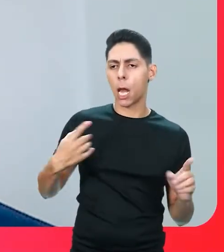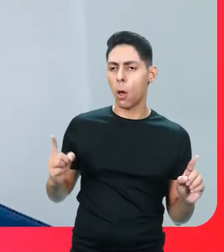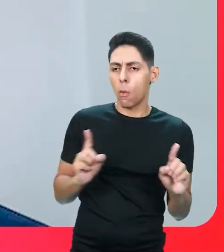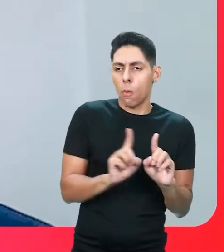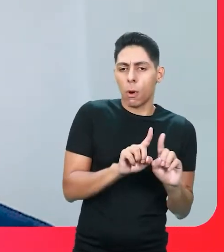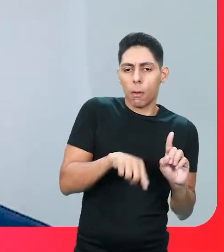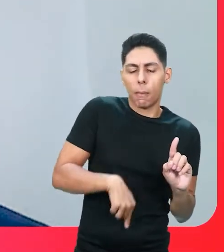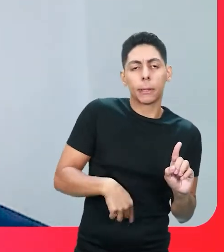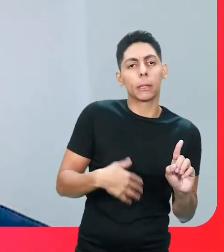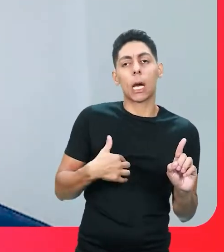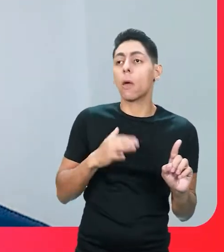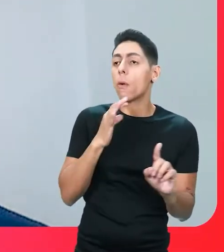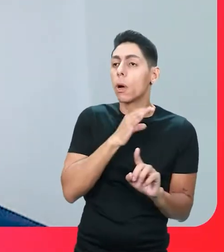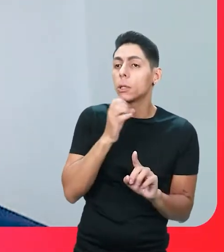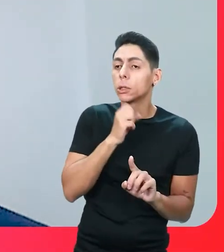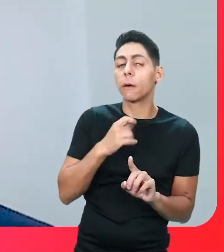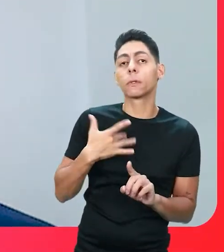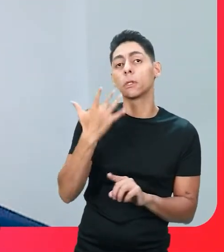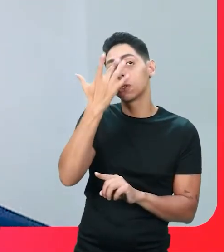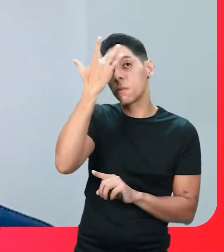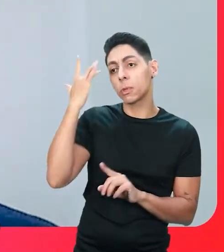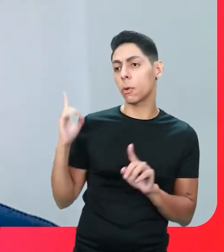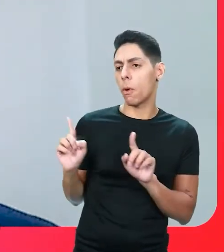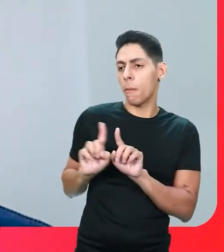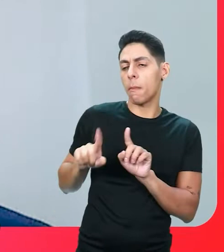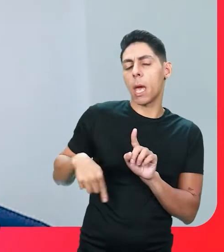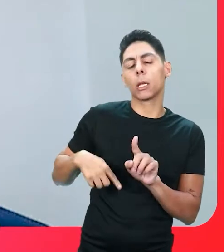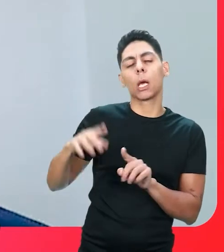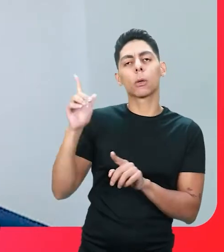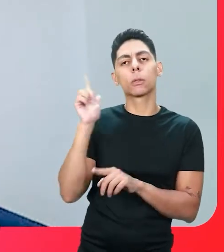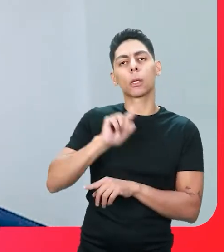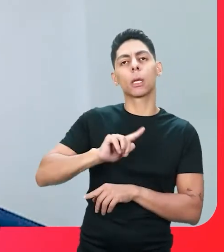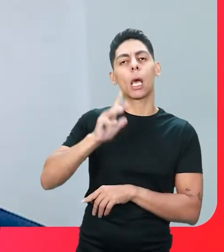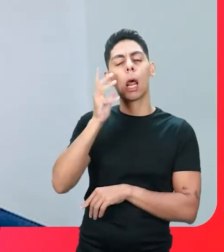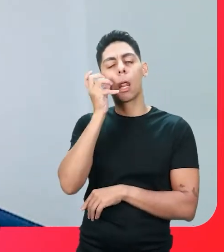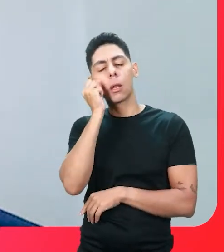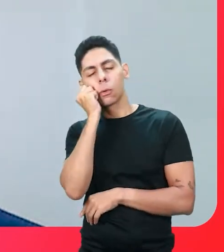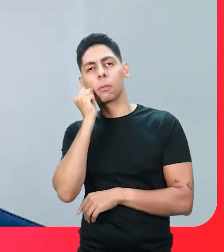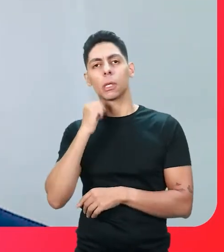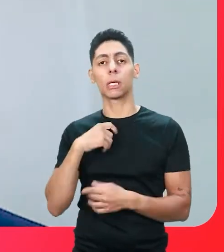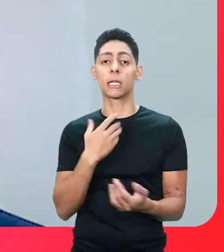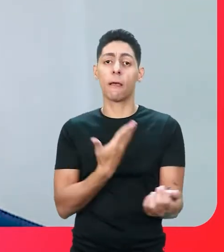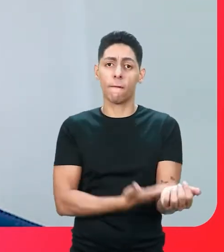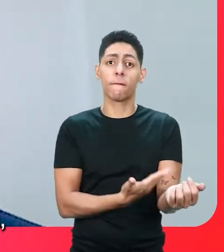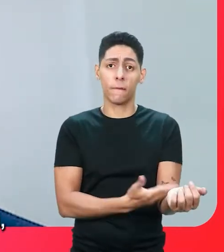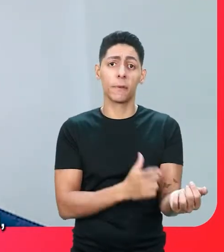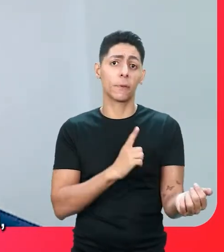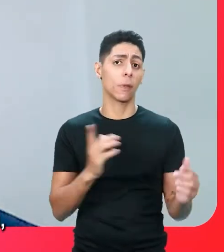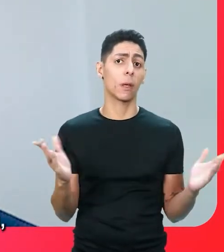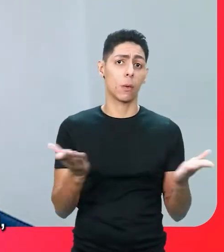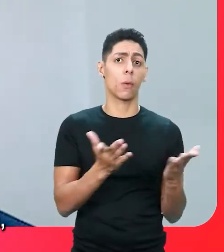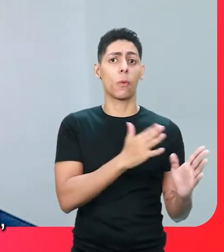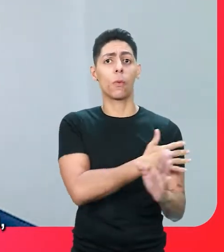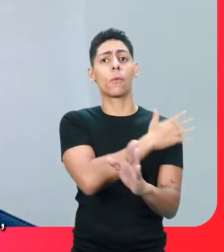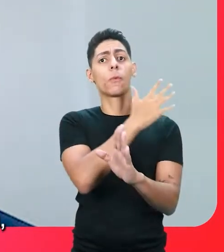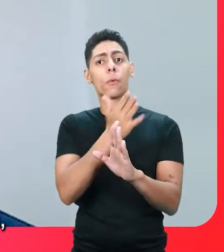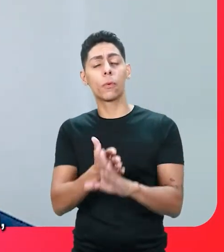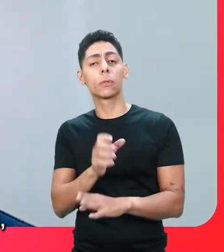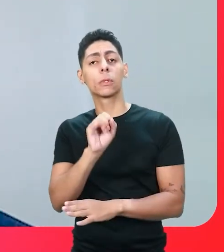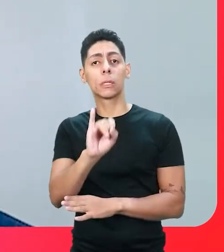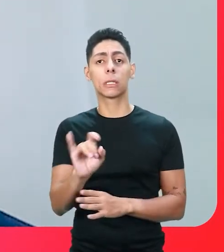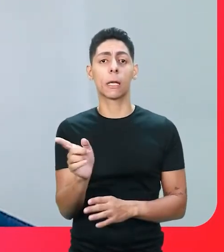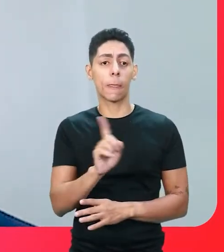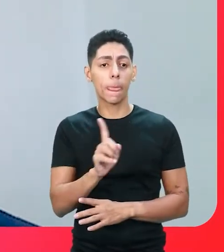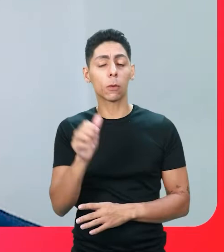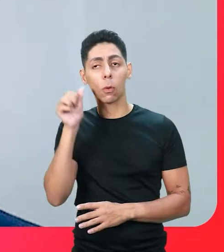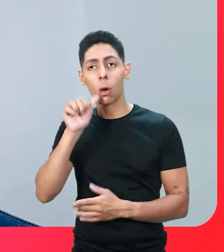Eu achava que tinha alguém por perto e dormia. Então, esse vício que eu tenho até hoje, quando eu não estou com Dona Luciana, quando eu